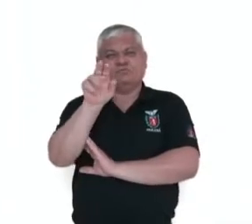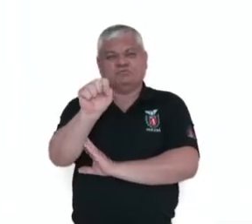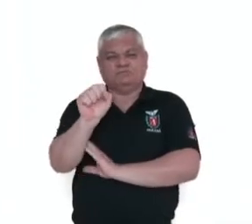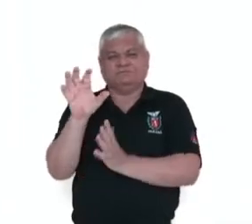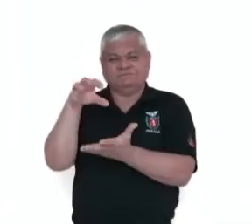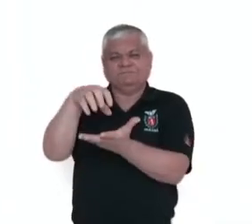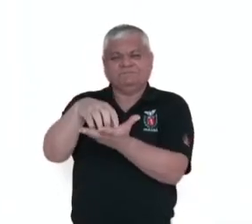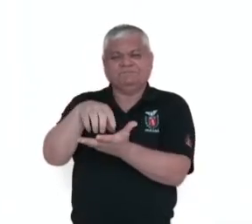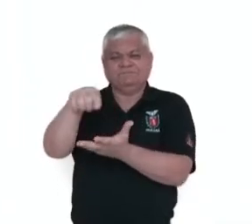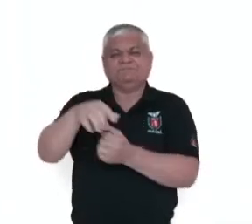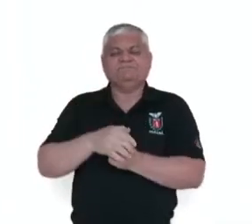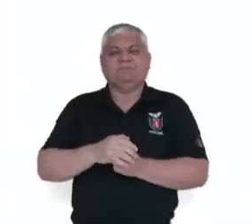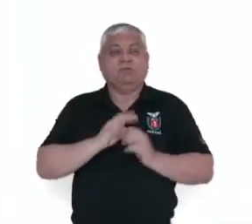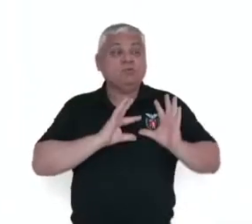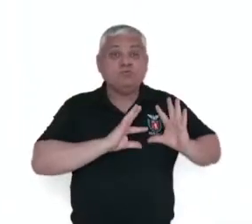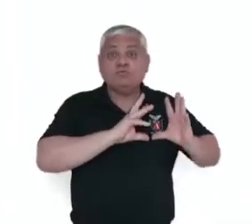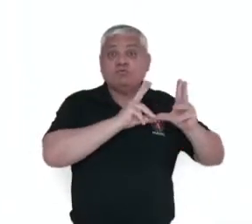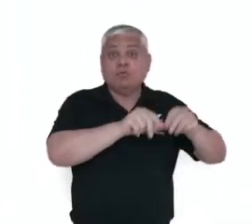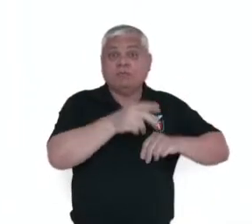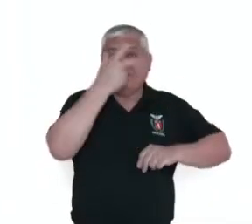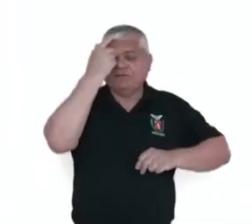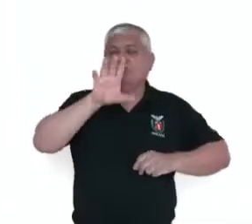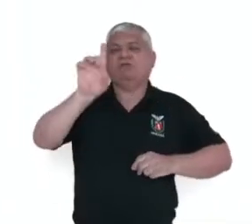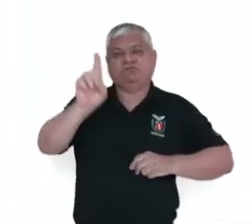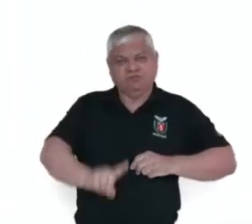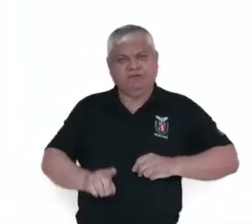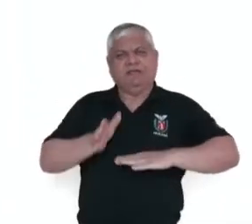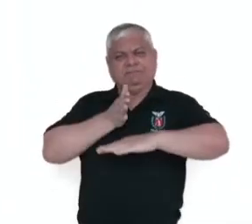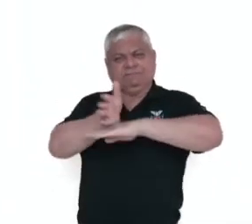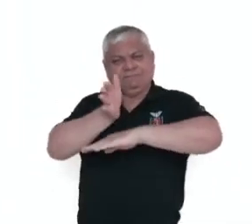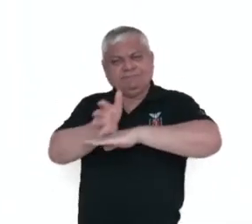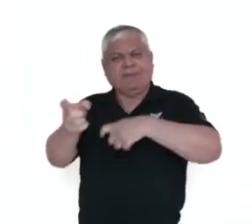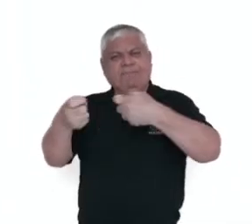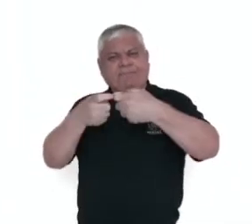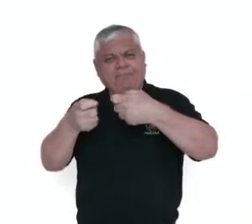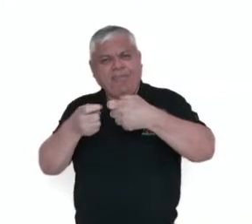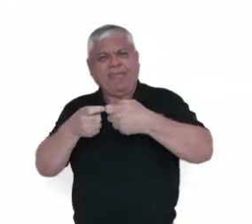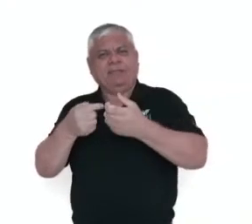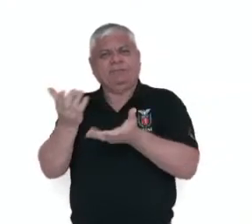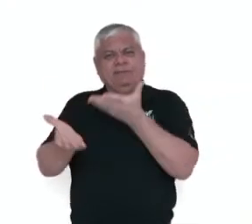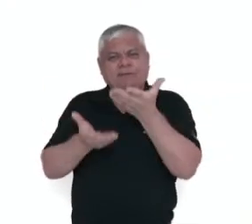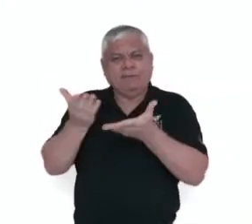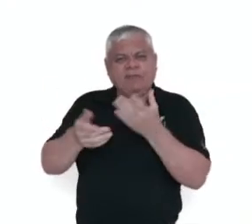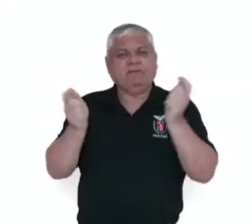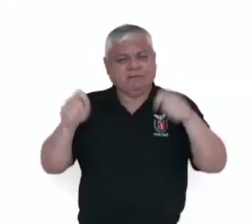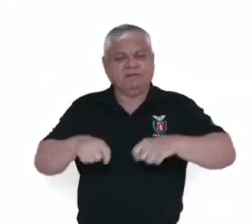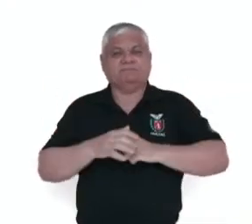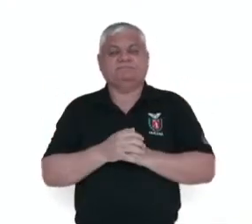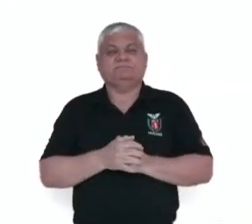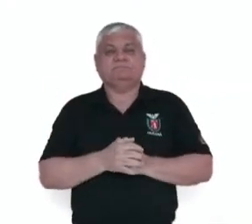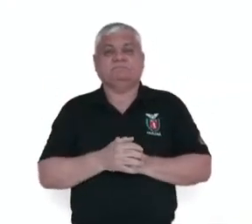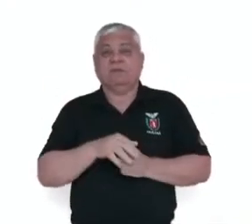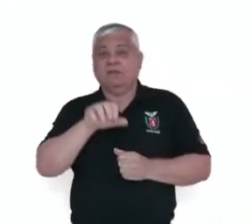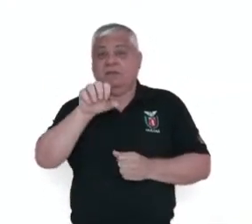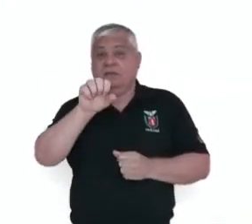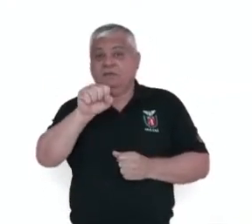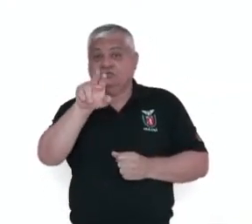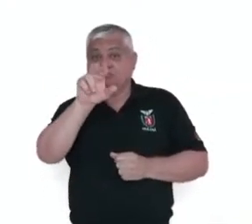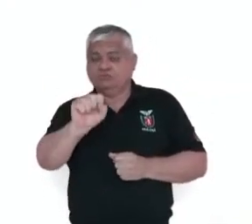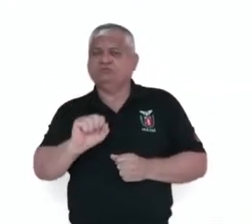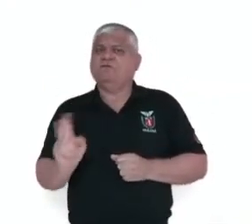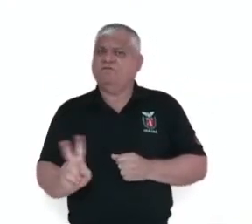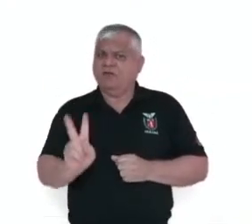política para que todos, constitui-se uma das mais importantes conquistas da sociedade brasileira no século XX. O SUS deve ser